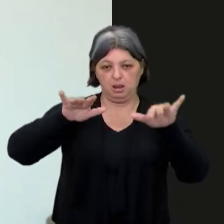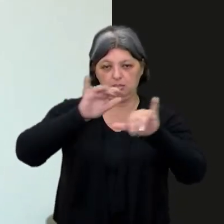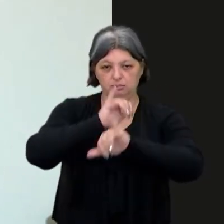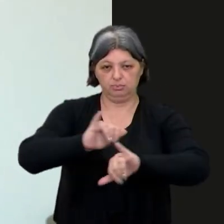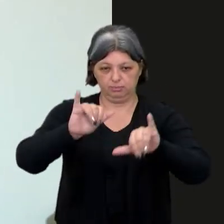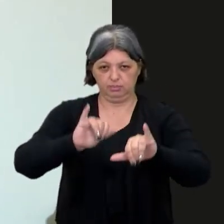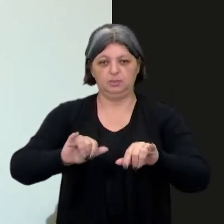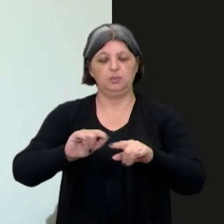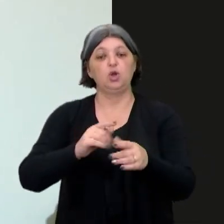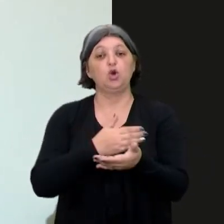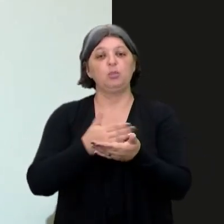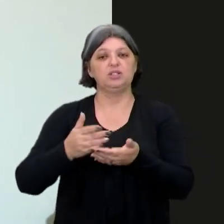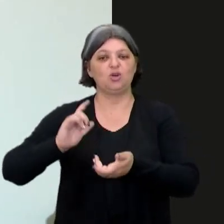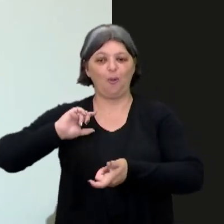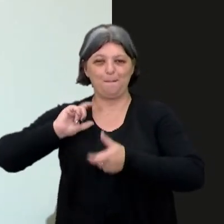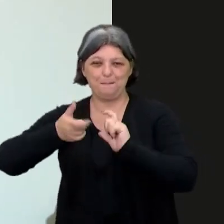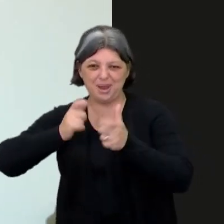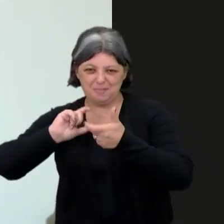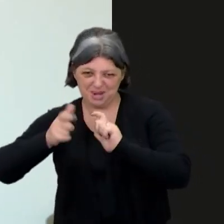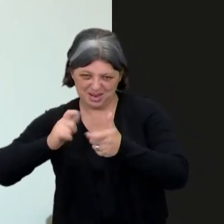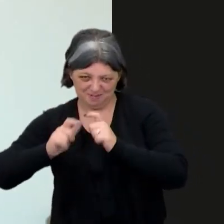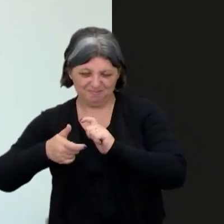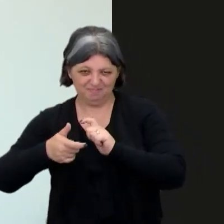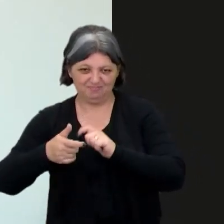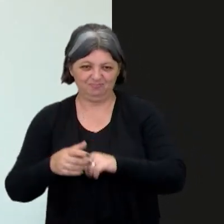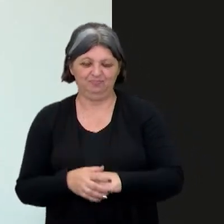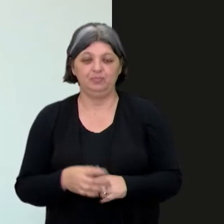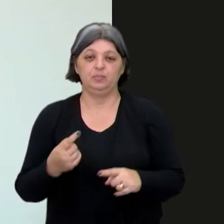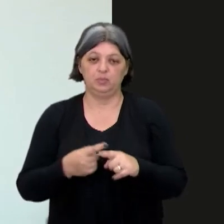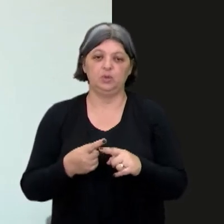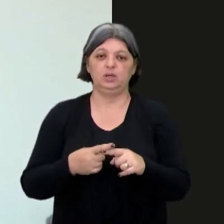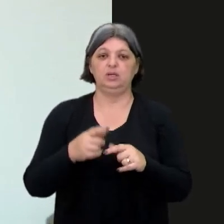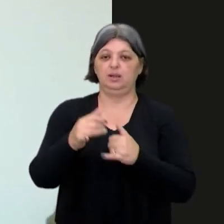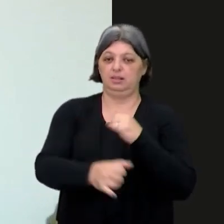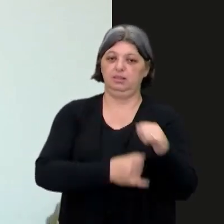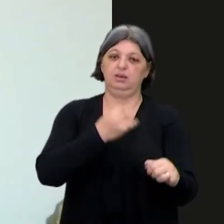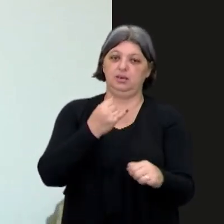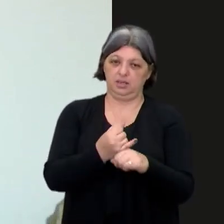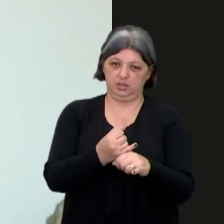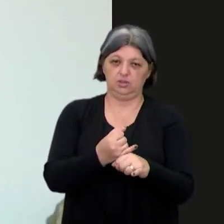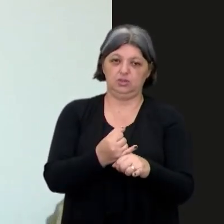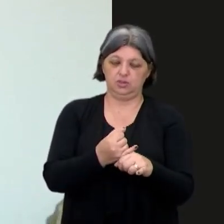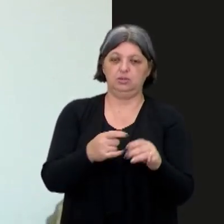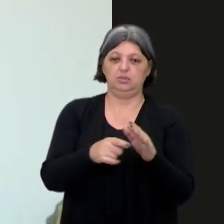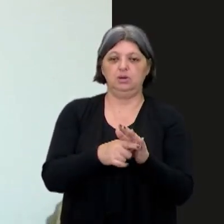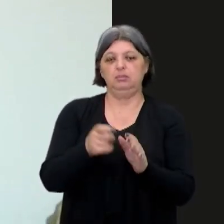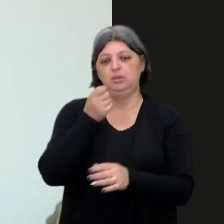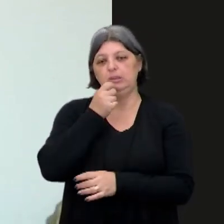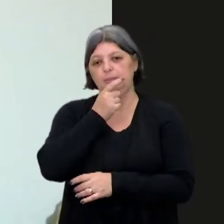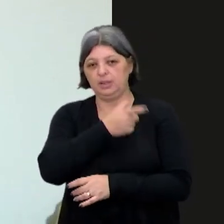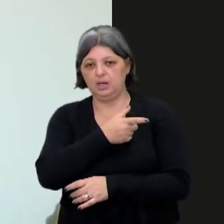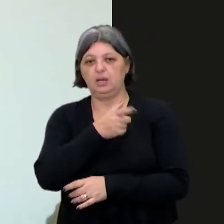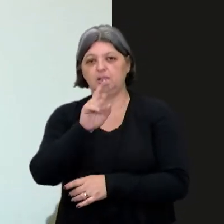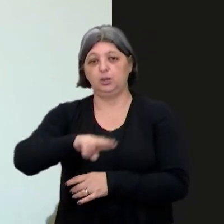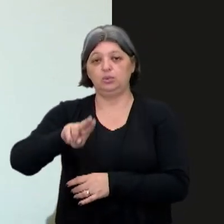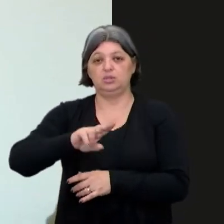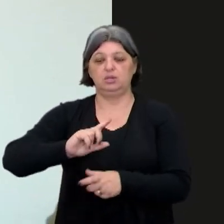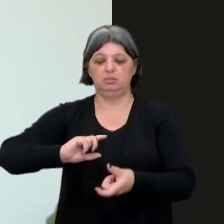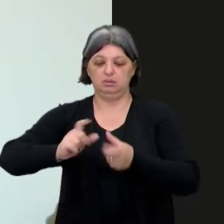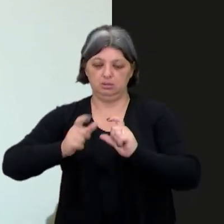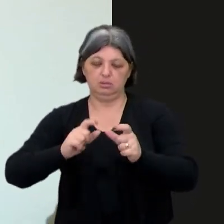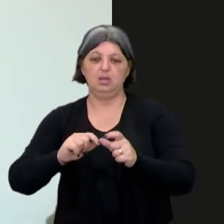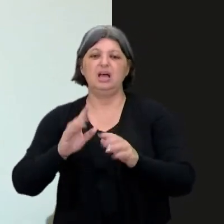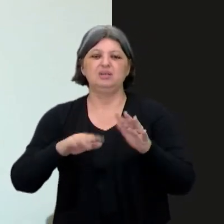dos memes, né? A internet, ela revolucionou um pouco a história desse humor através dos memes, que muitas vezes são desenhos